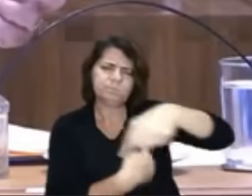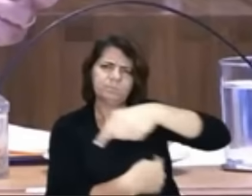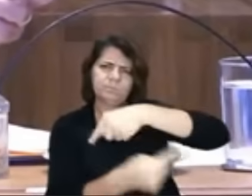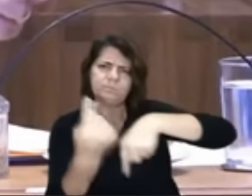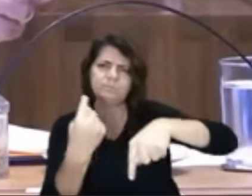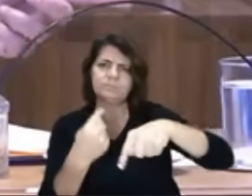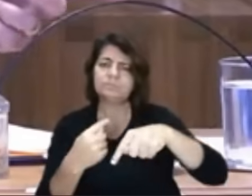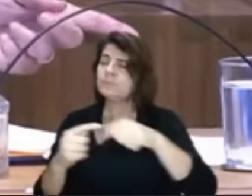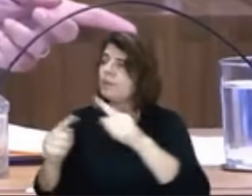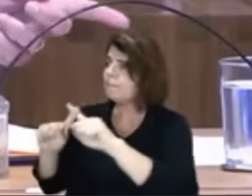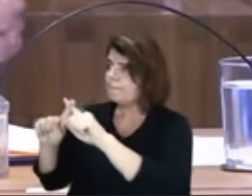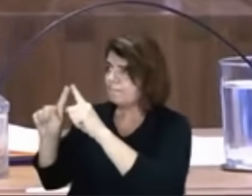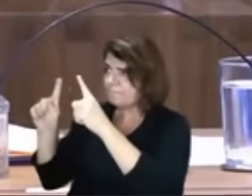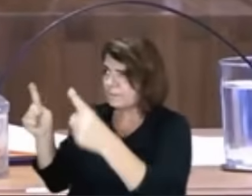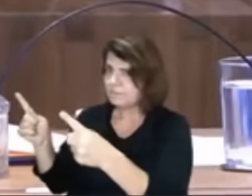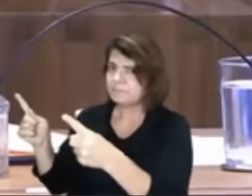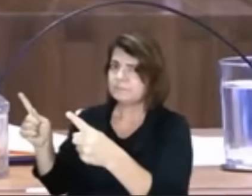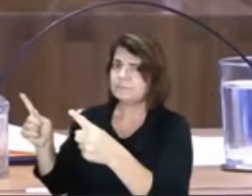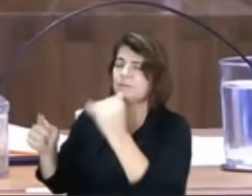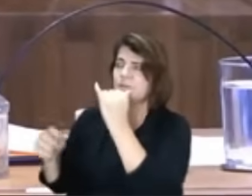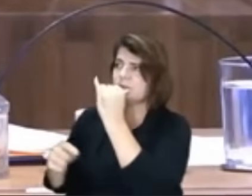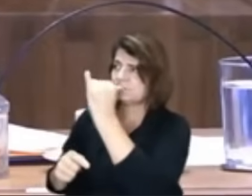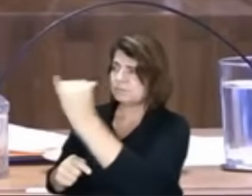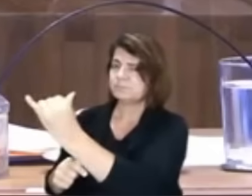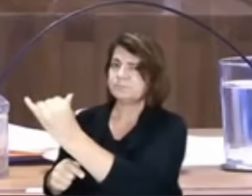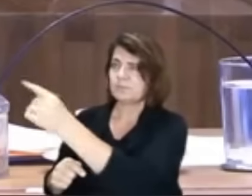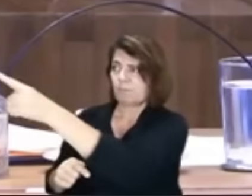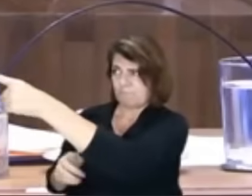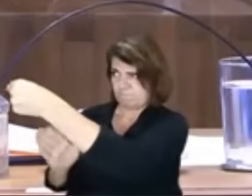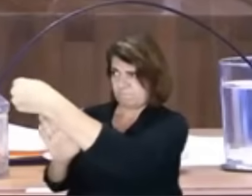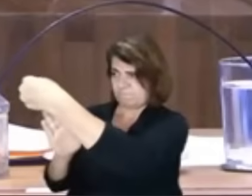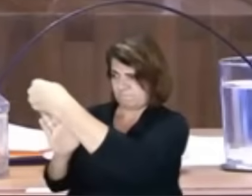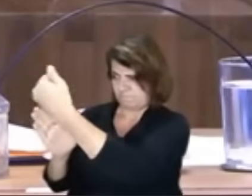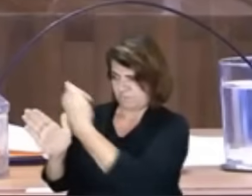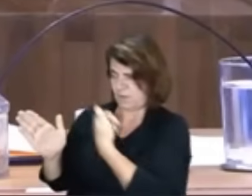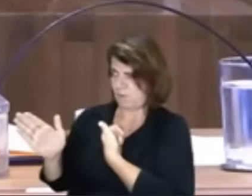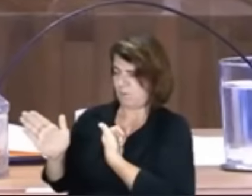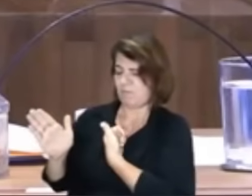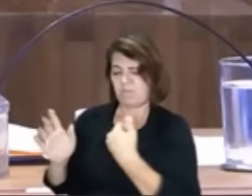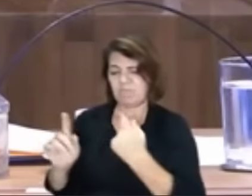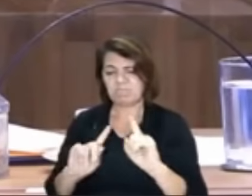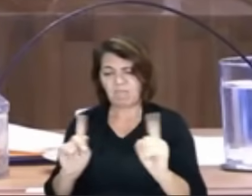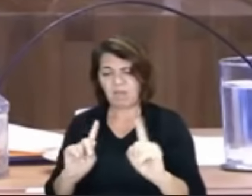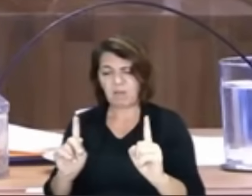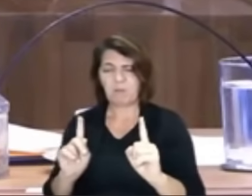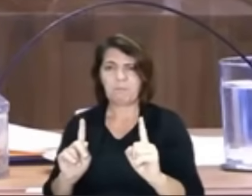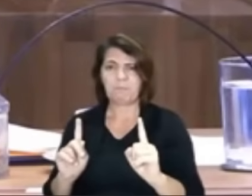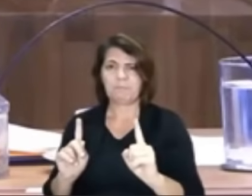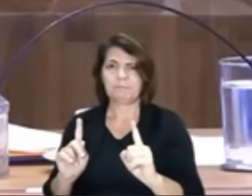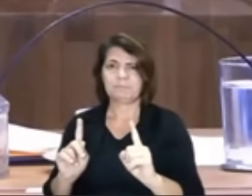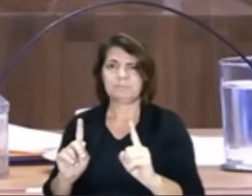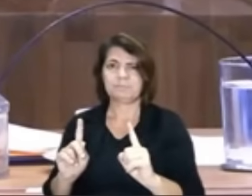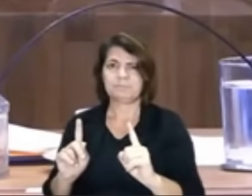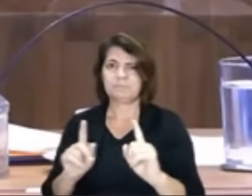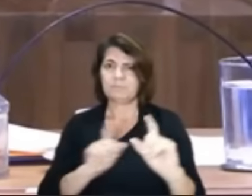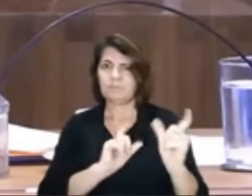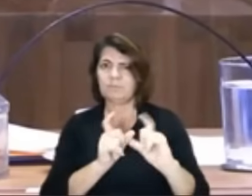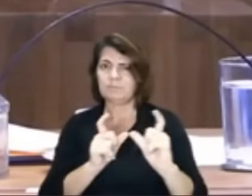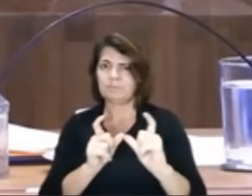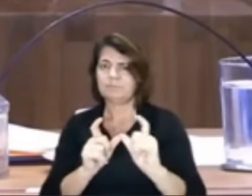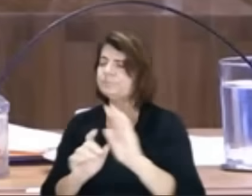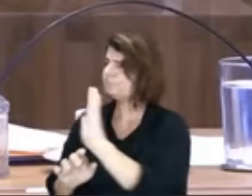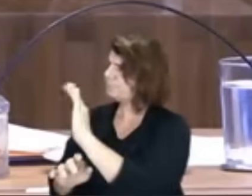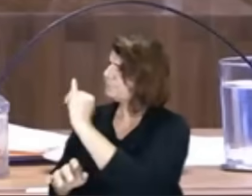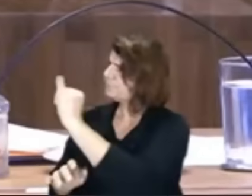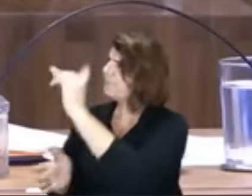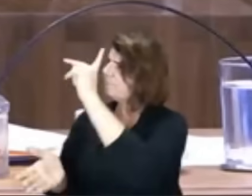a levando de volta pro senhor o senhor falou assim não porque conversou e tal eh na verdade os